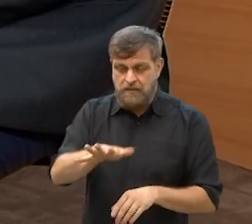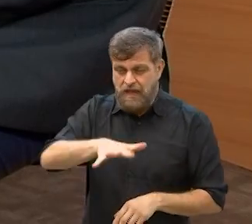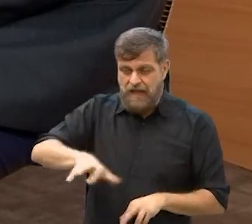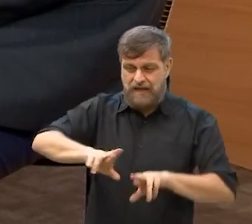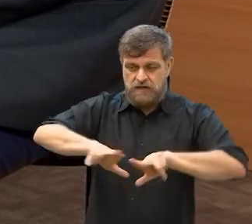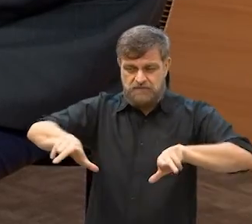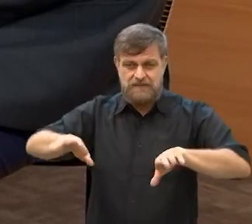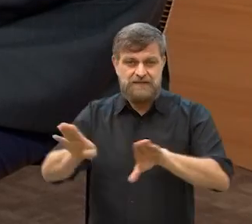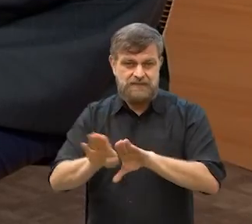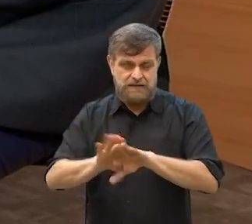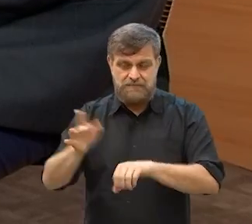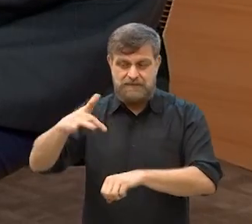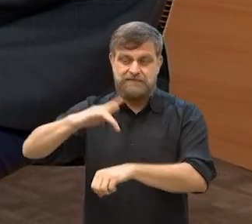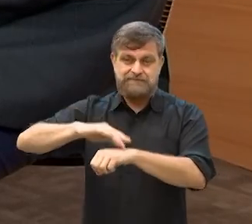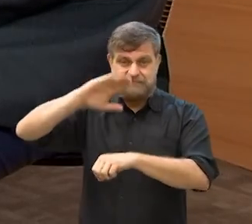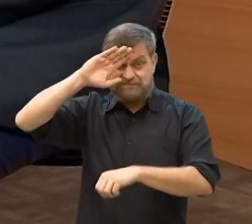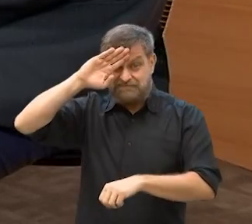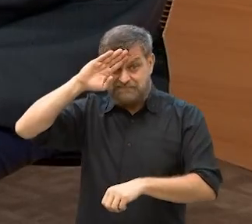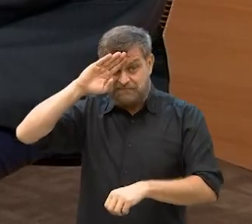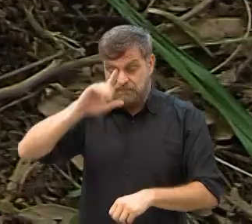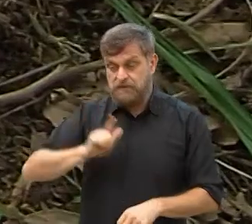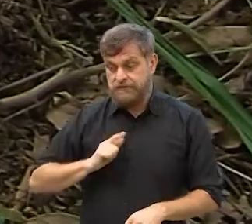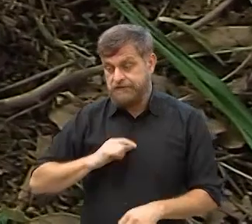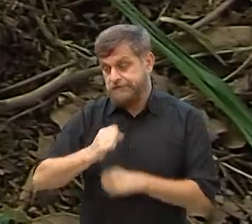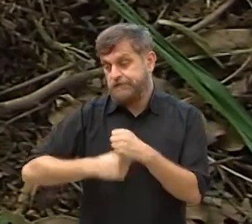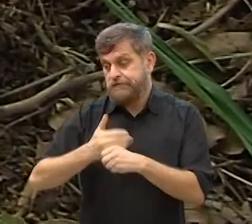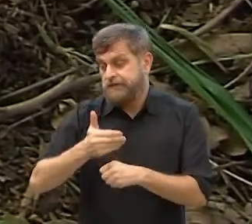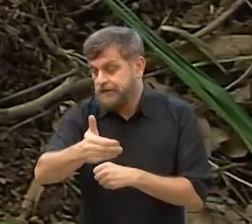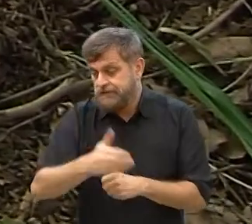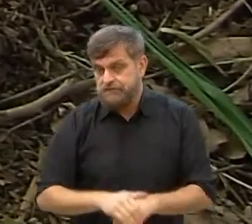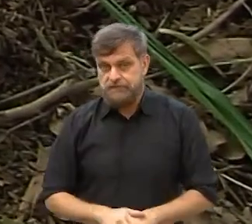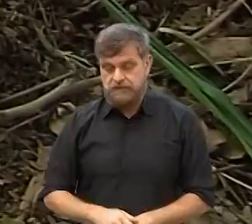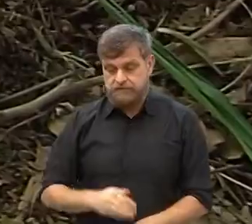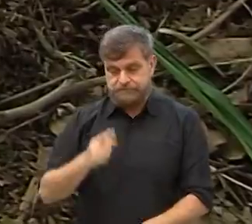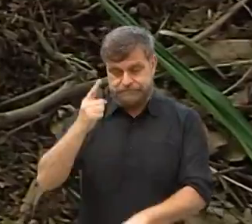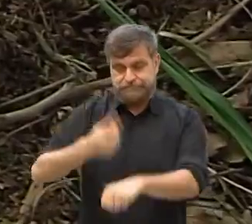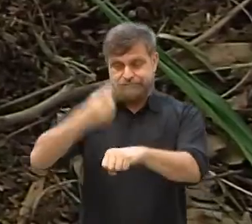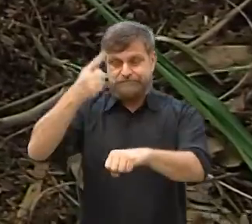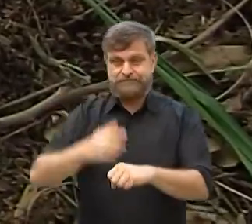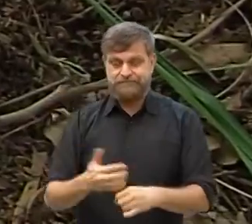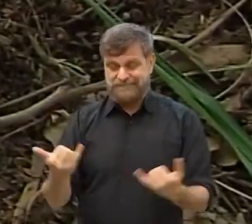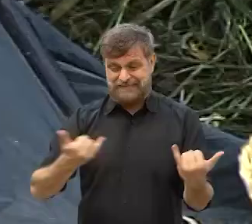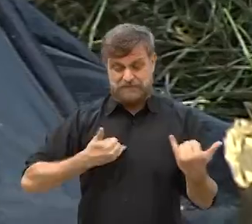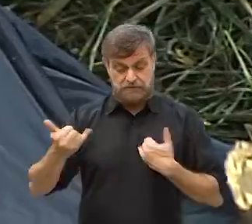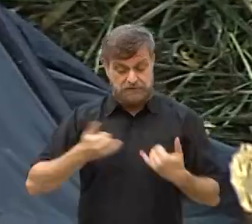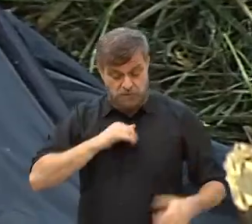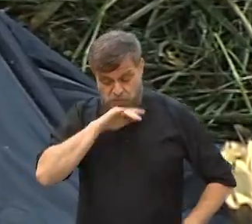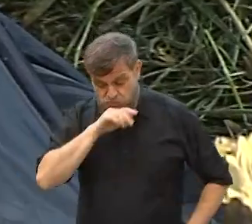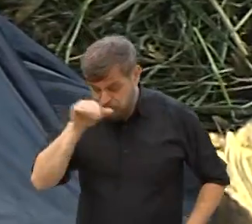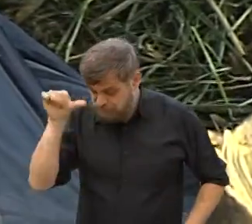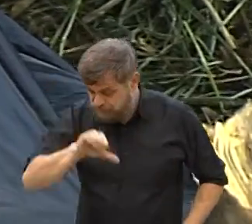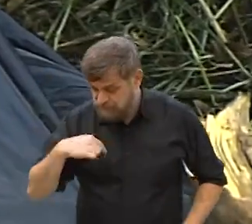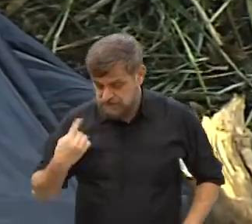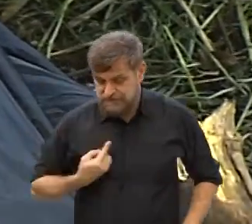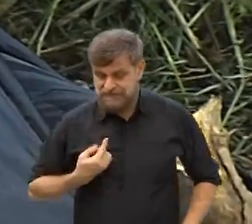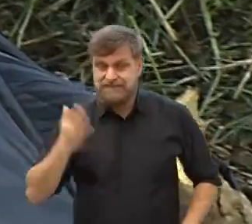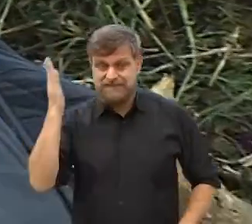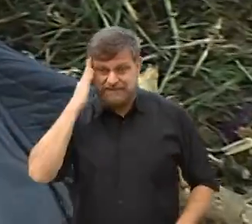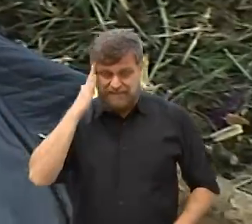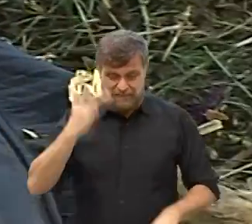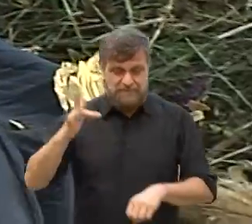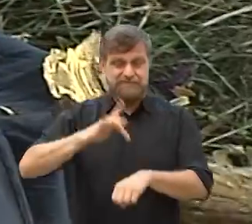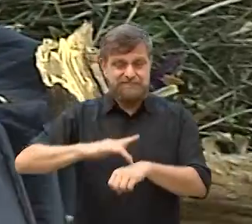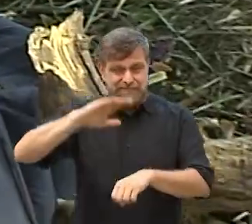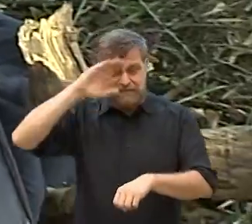áreas, como amenizar também a dengue, que daqui a pouco já está batendo aí. Nós não temos boas notícias, né? Boas expectativas